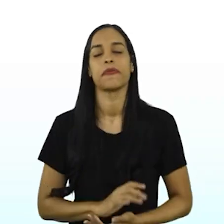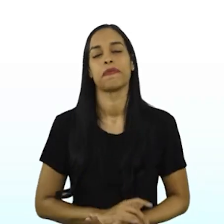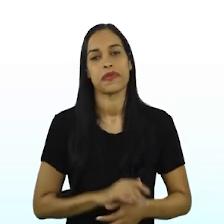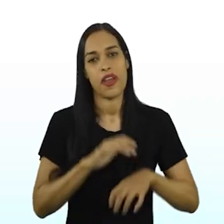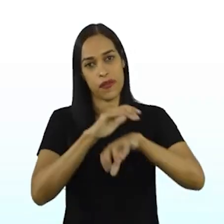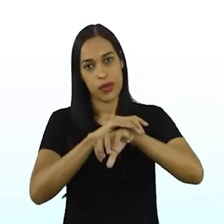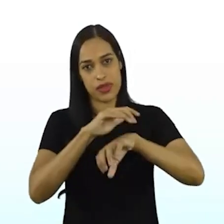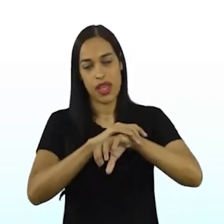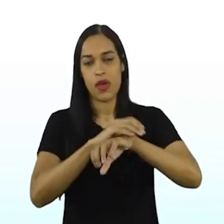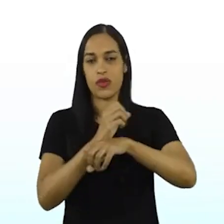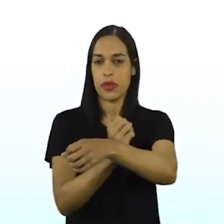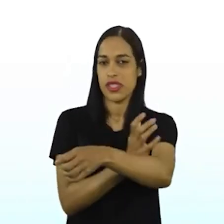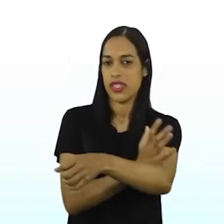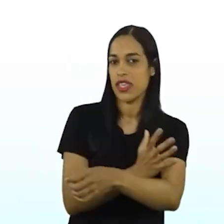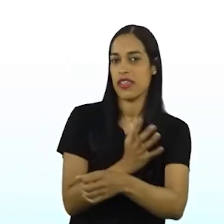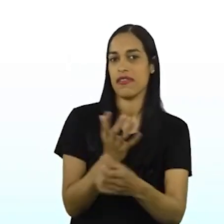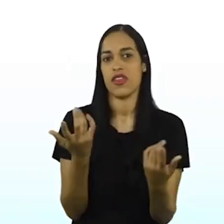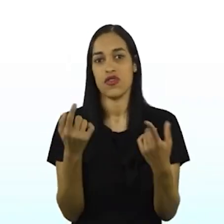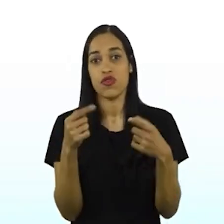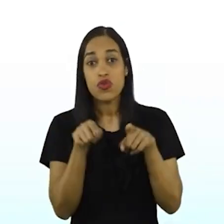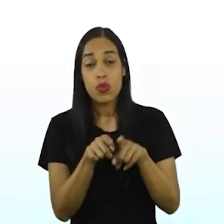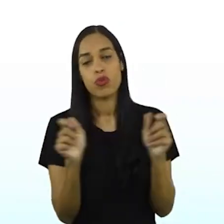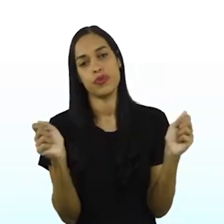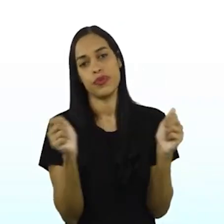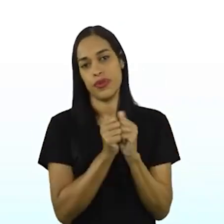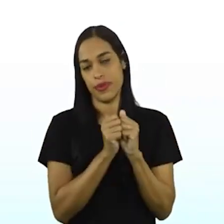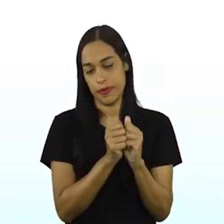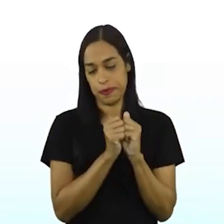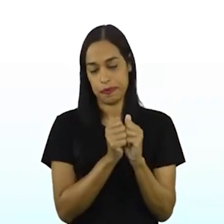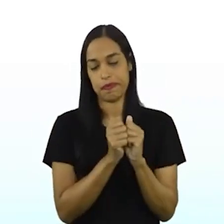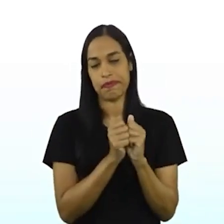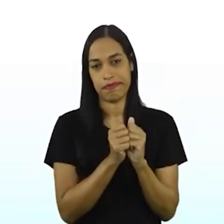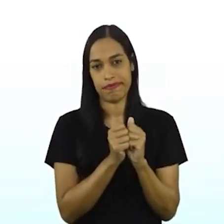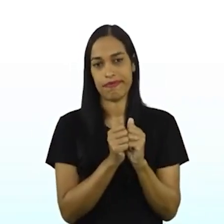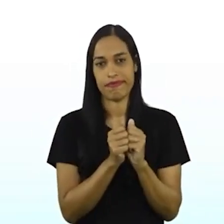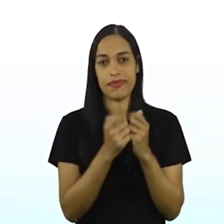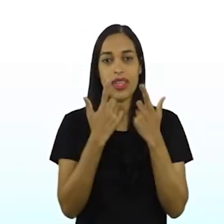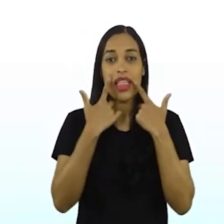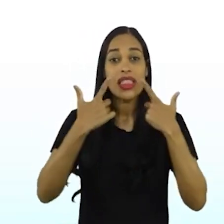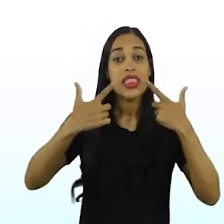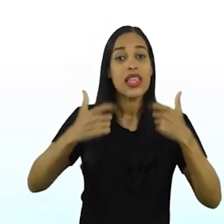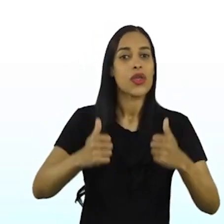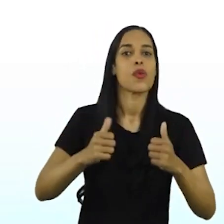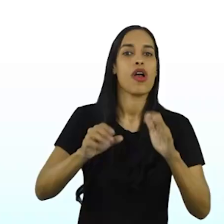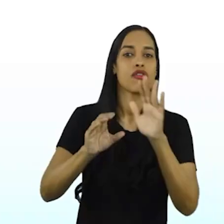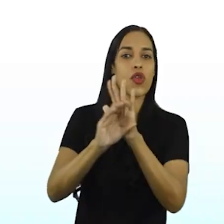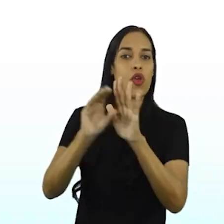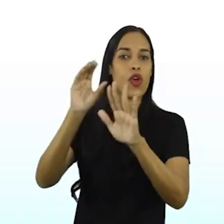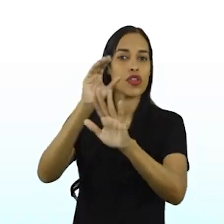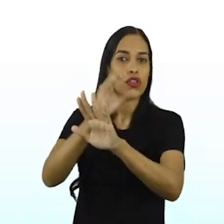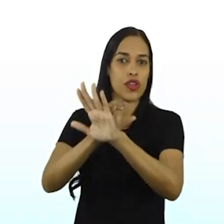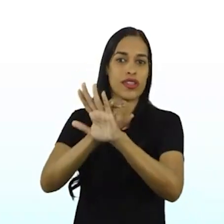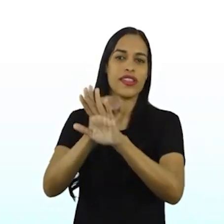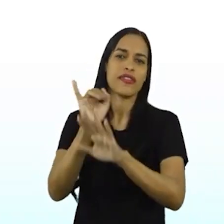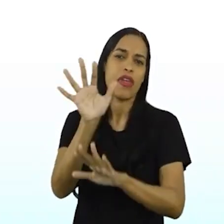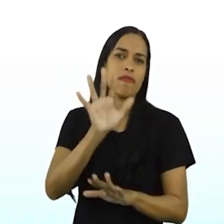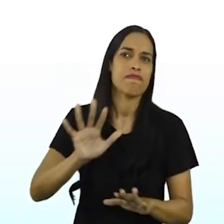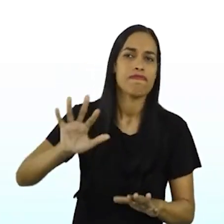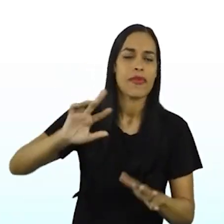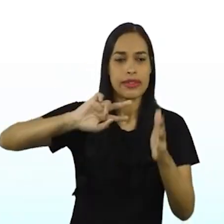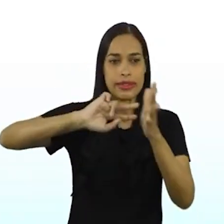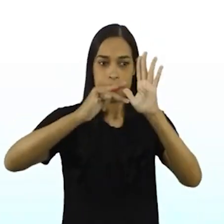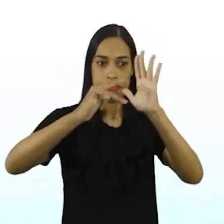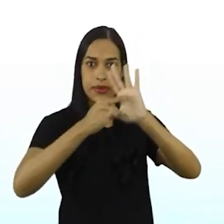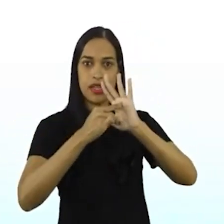Então, muitas vezes aparece função expressiva e poética juntas, certo? Linguagem conotativa é a linguagem figurada, a